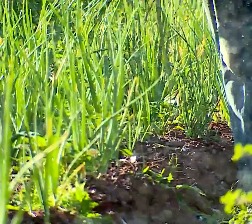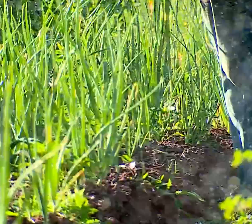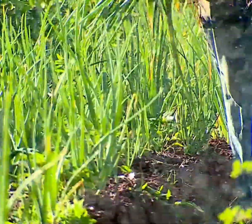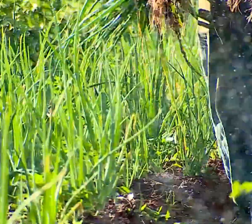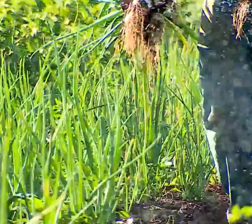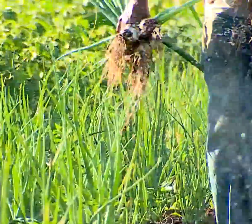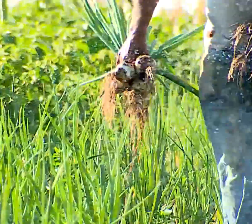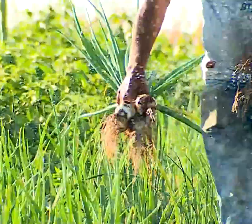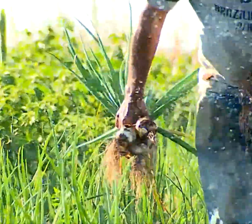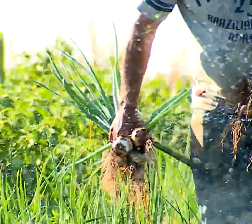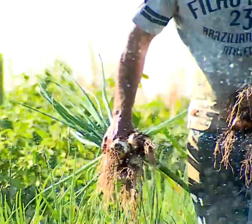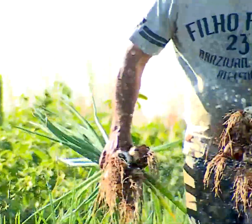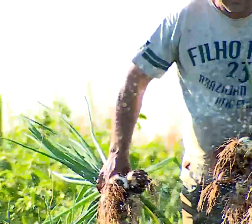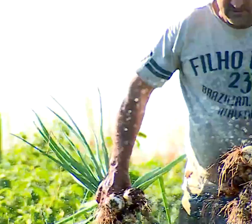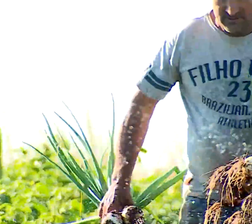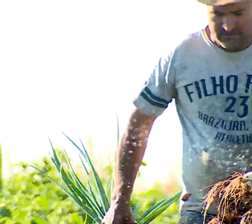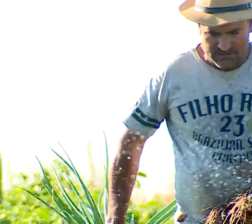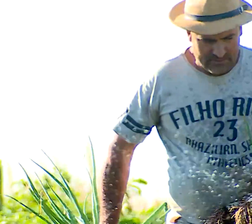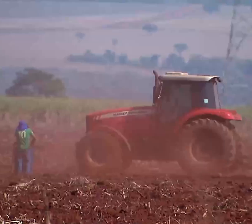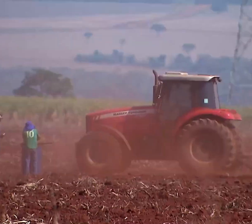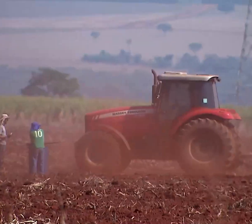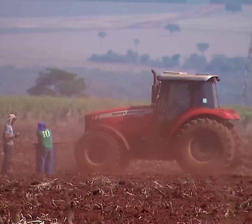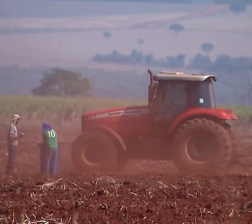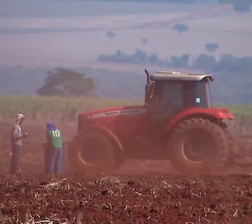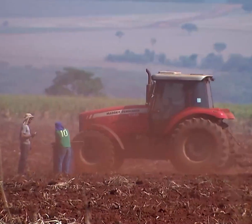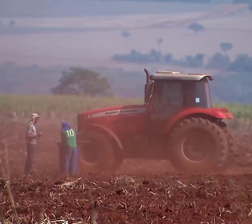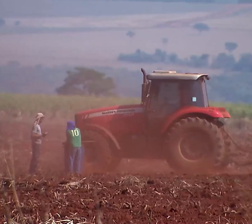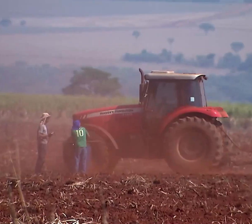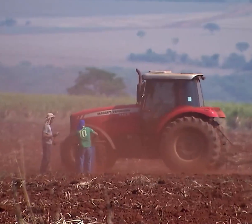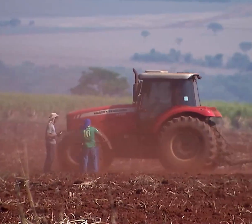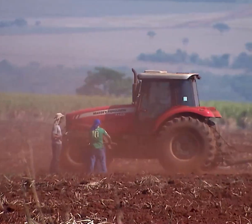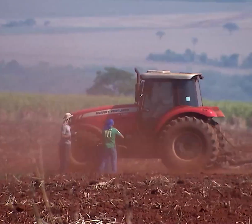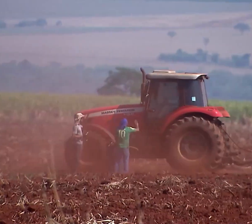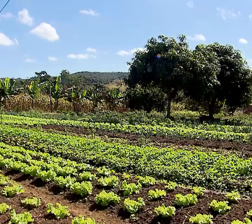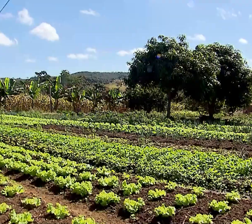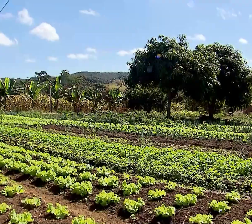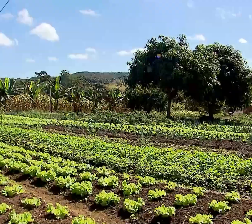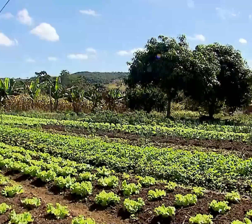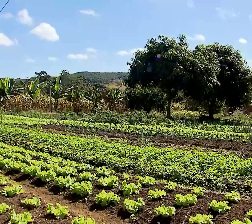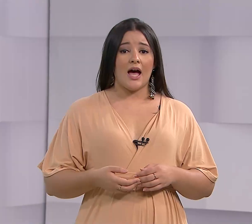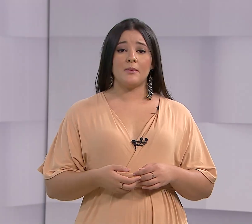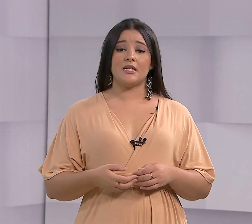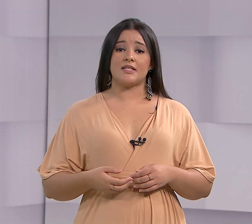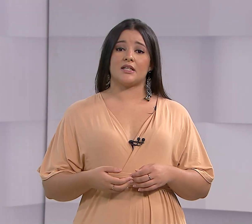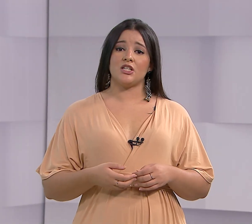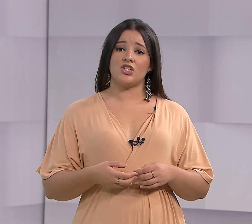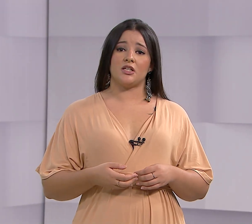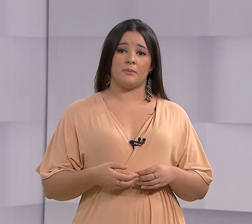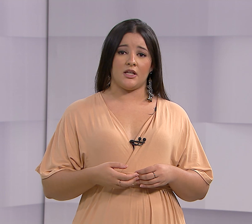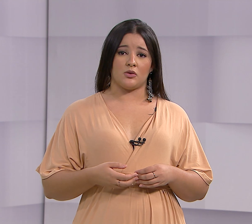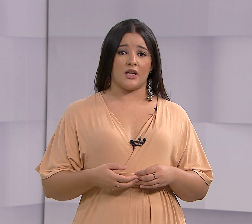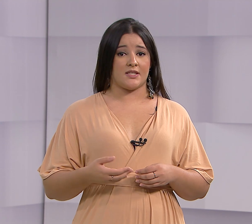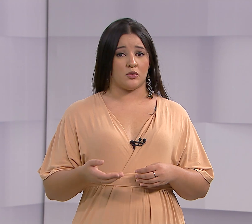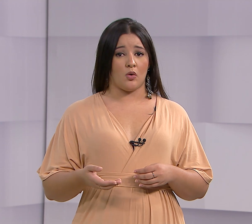online, gratuita e faz parte das ações do programa Mães do Brasil. E para garantir a segurança das mulheres, a ministra